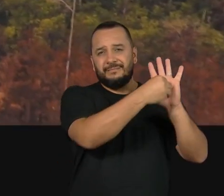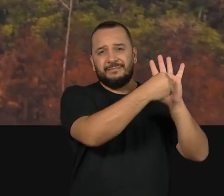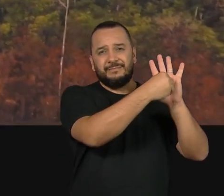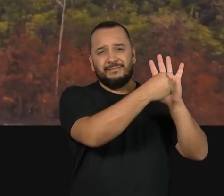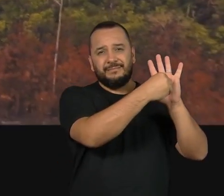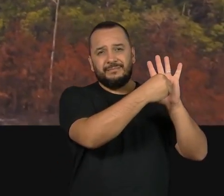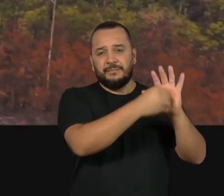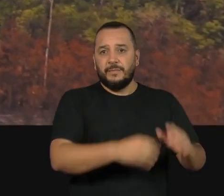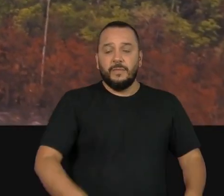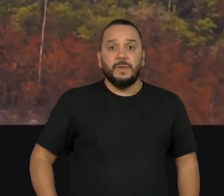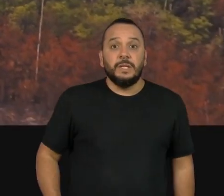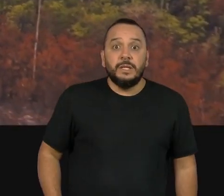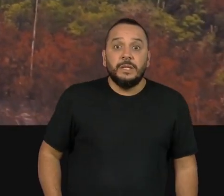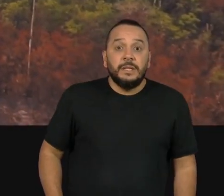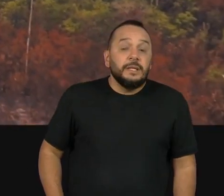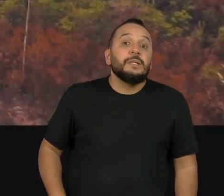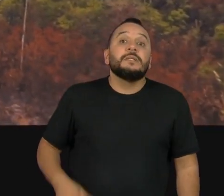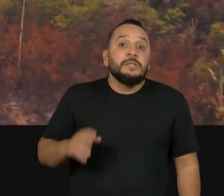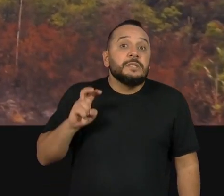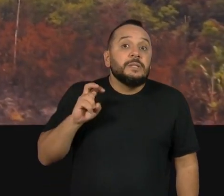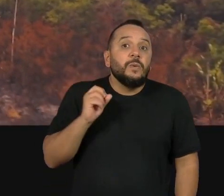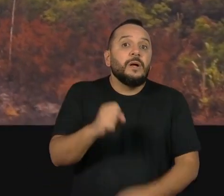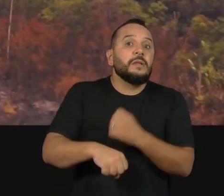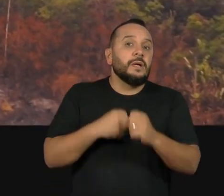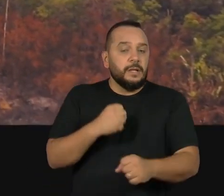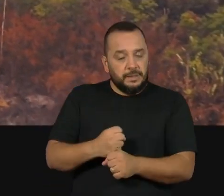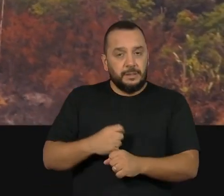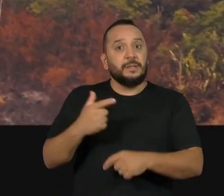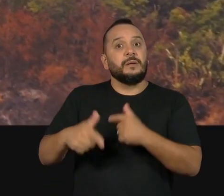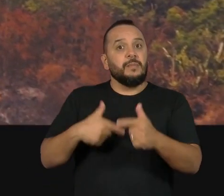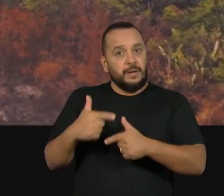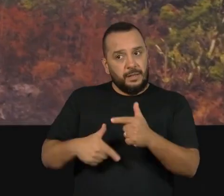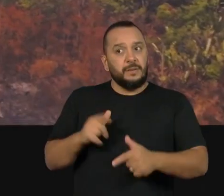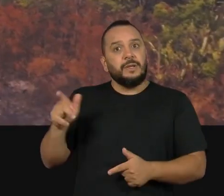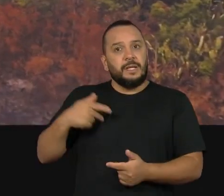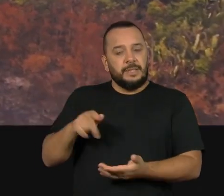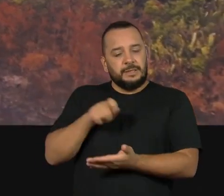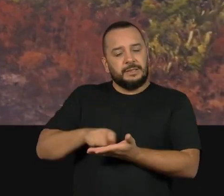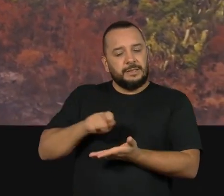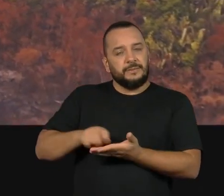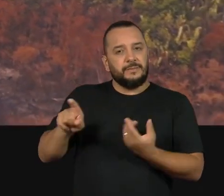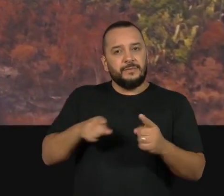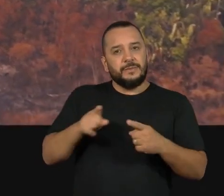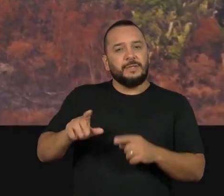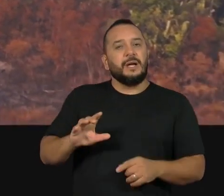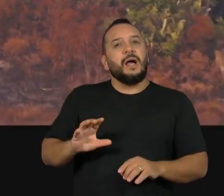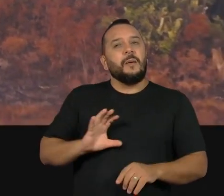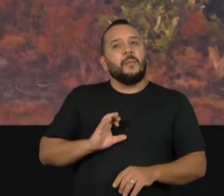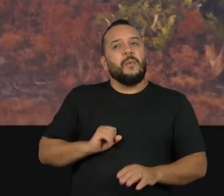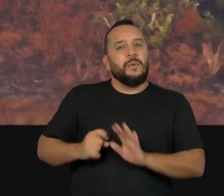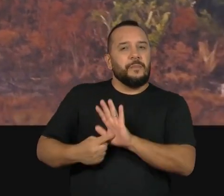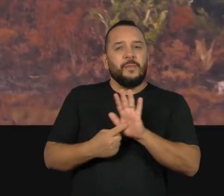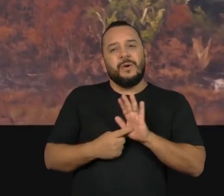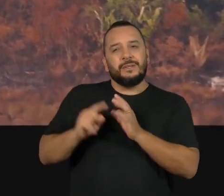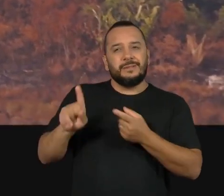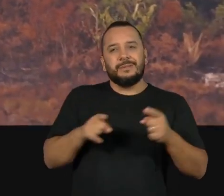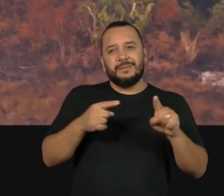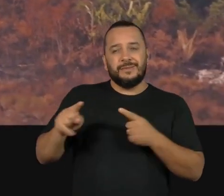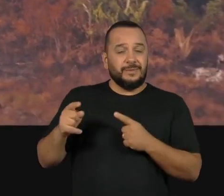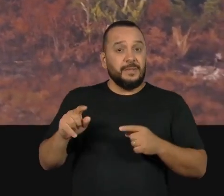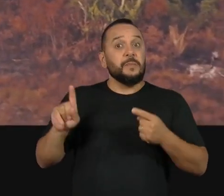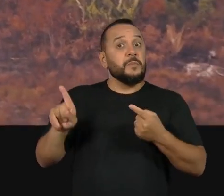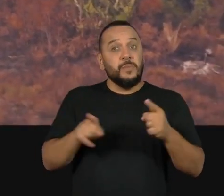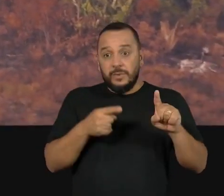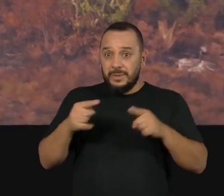Em quase 5 décadas de carreira, o letrista trouxe o amor pela natureza para várias canções. Muitas delas